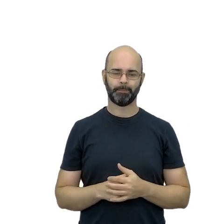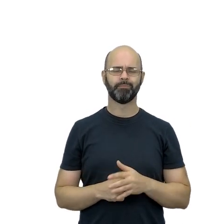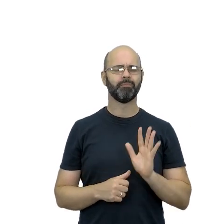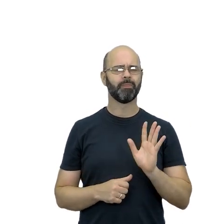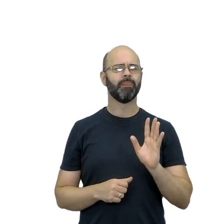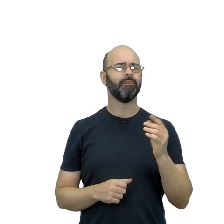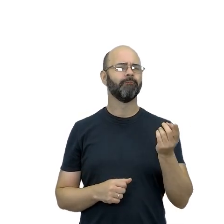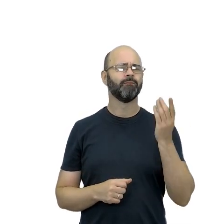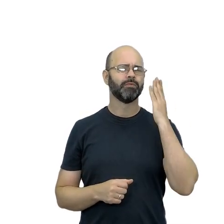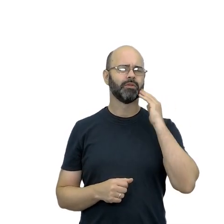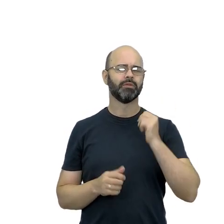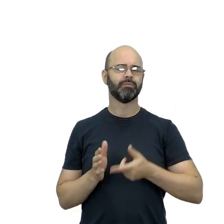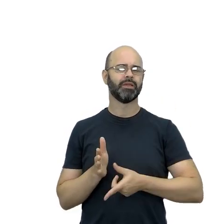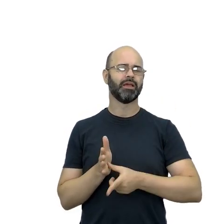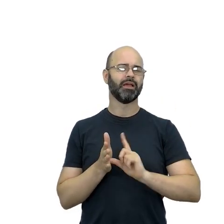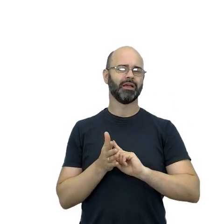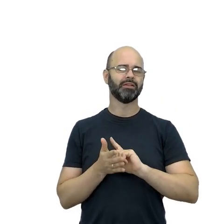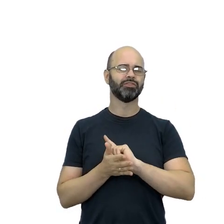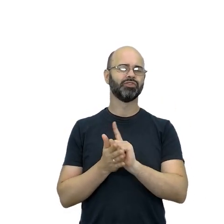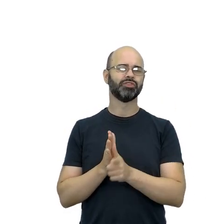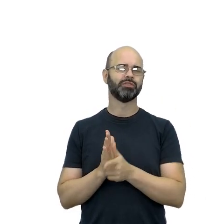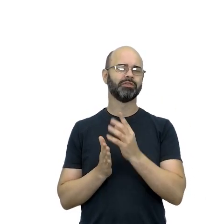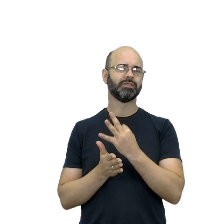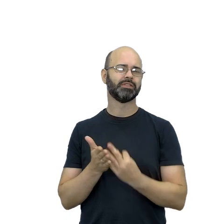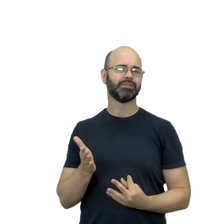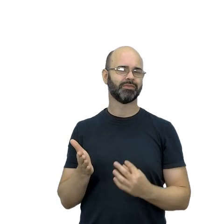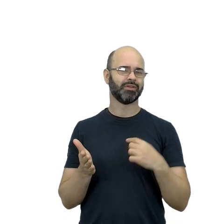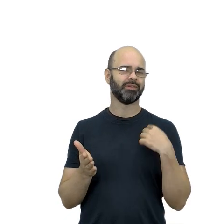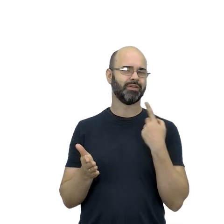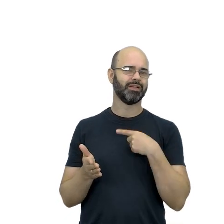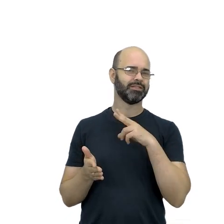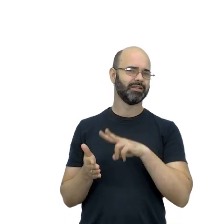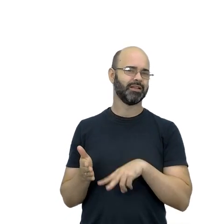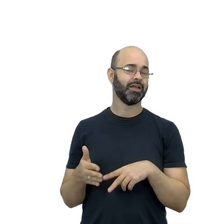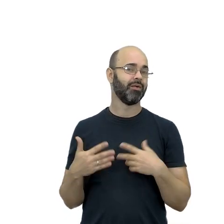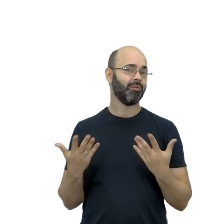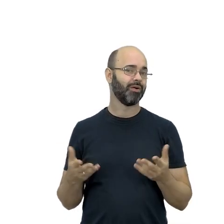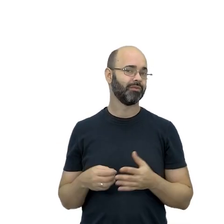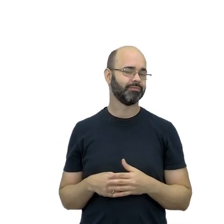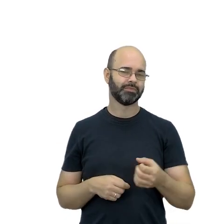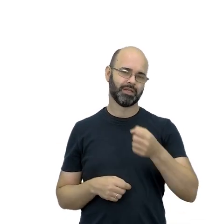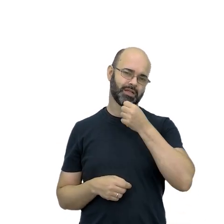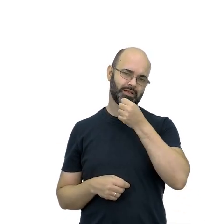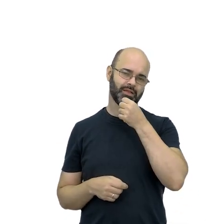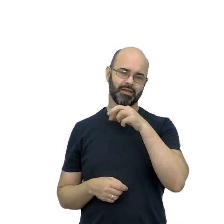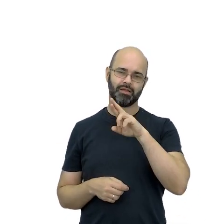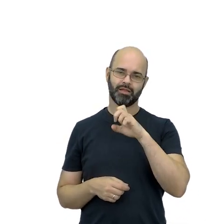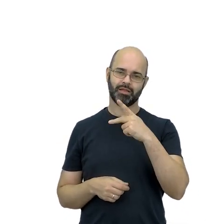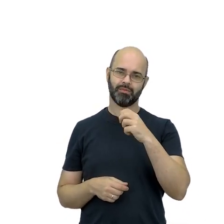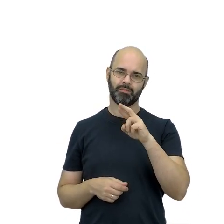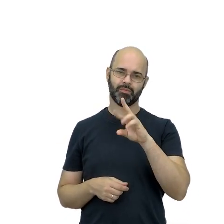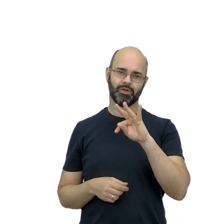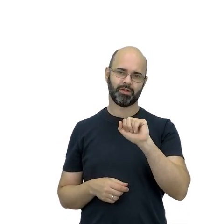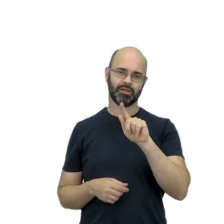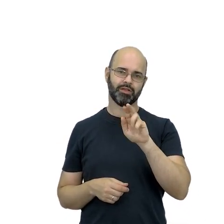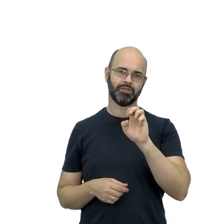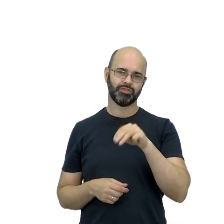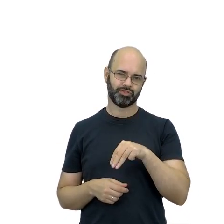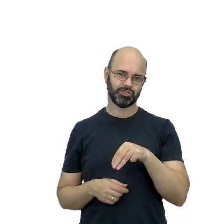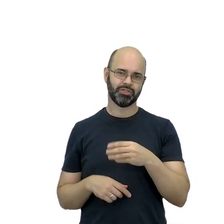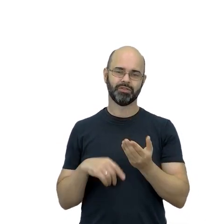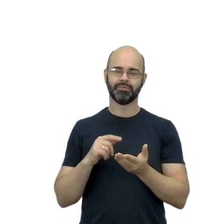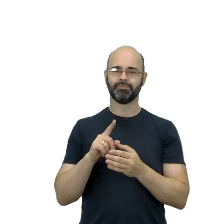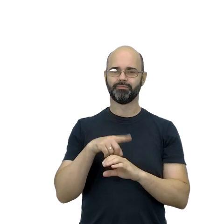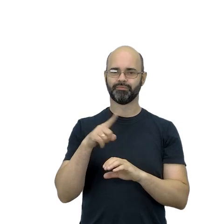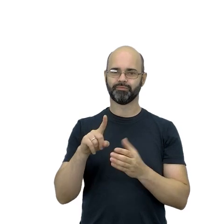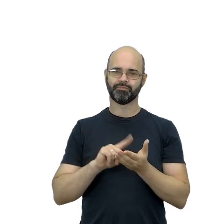qual o gênero textual anteriormente lido, né? Então, assim, nós lemos aí uma reportagem também, uma reportagem de divulgação